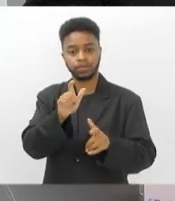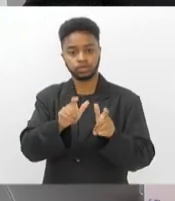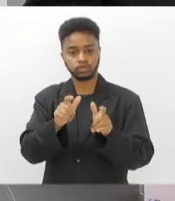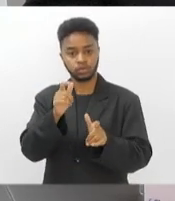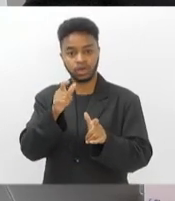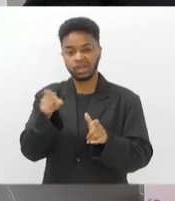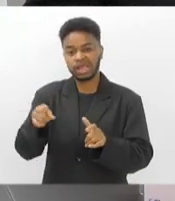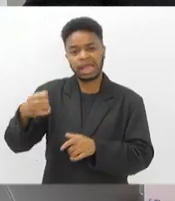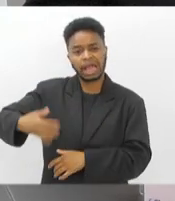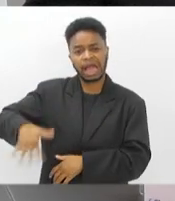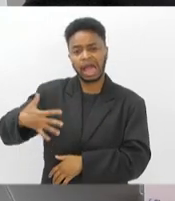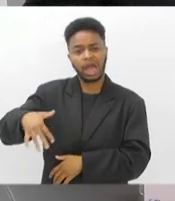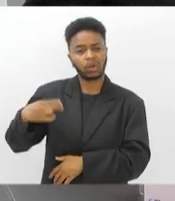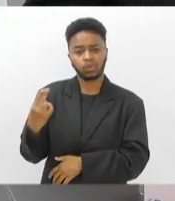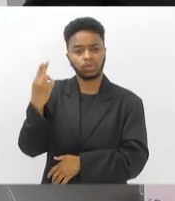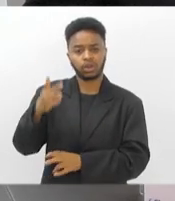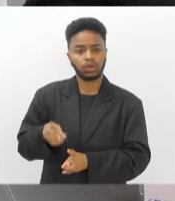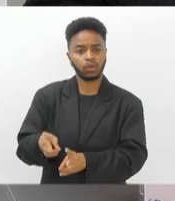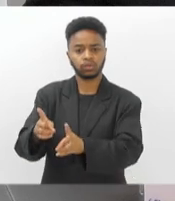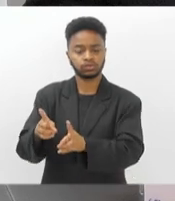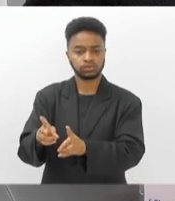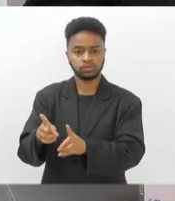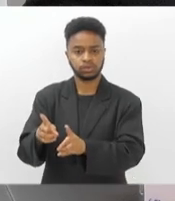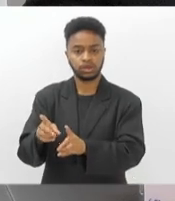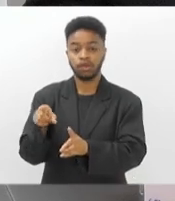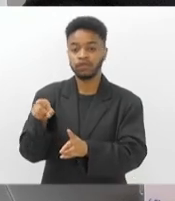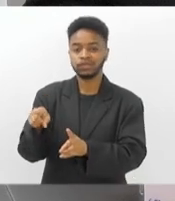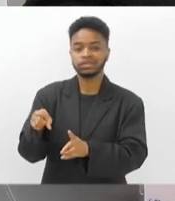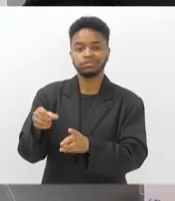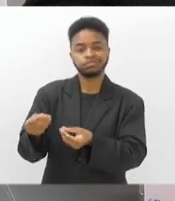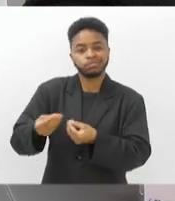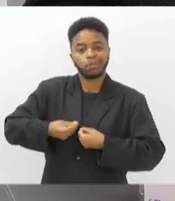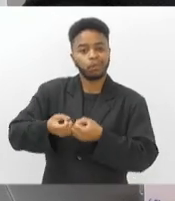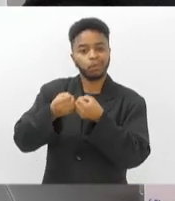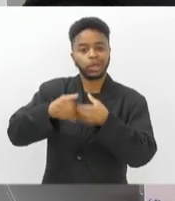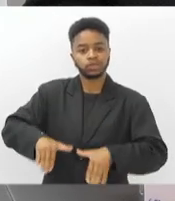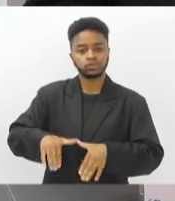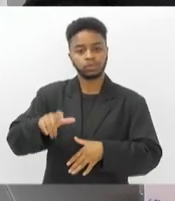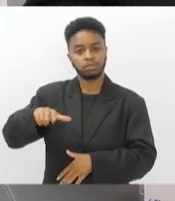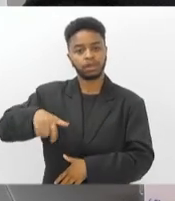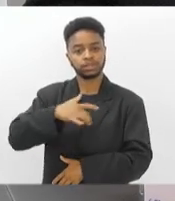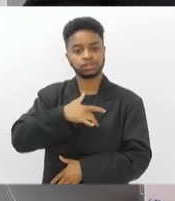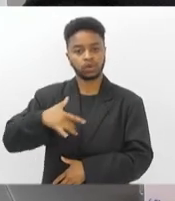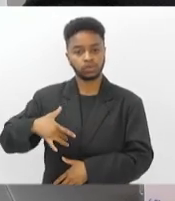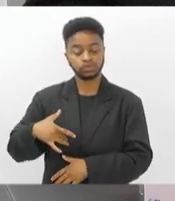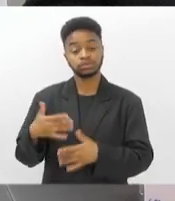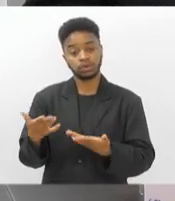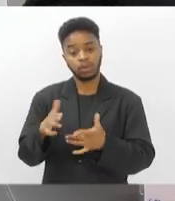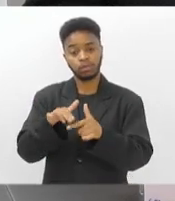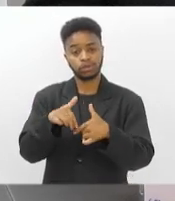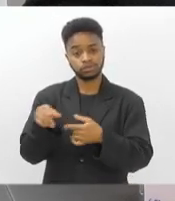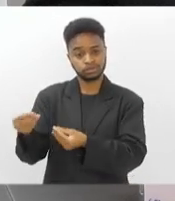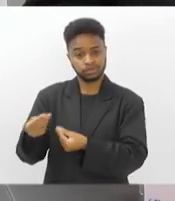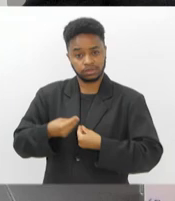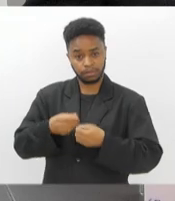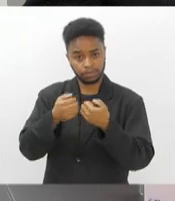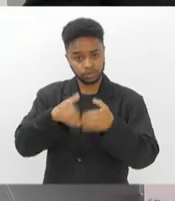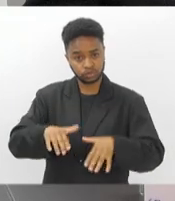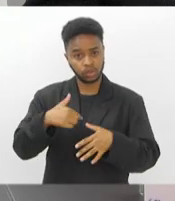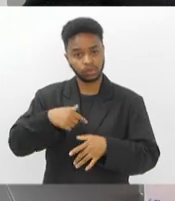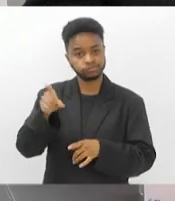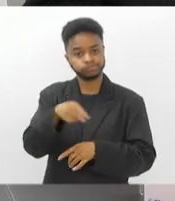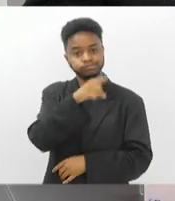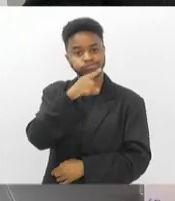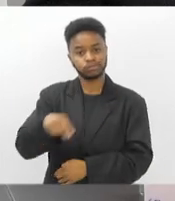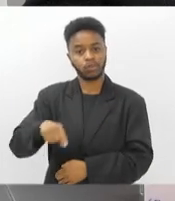custa caro demais você dá prejuízo para mim E porque você dá prejuízo eu vou cancelar seu